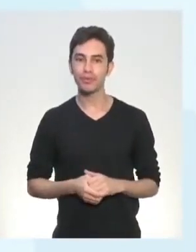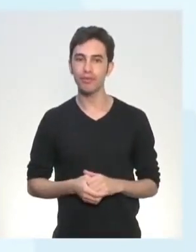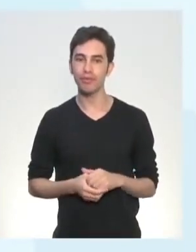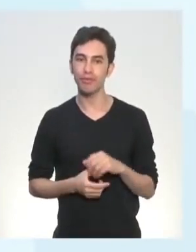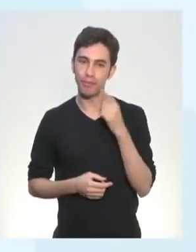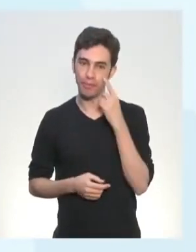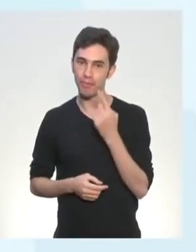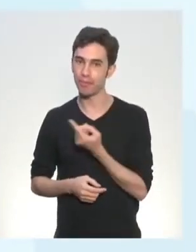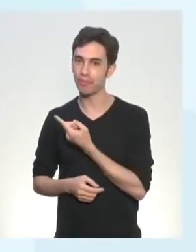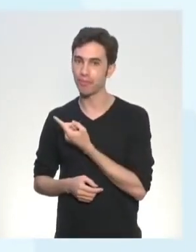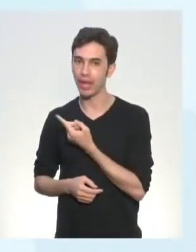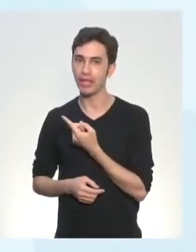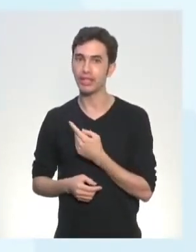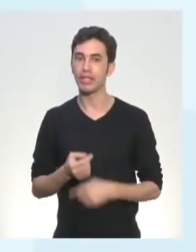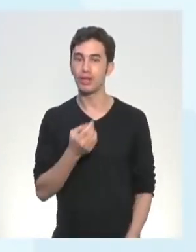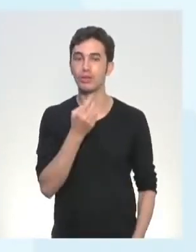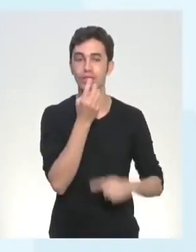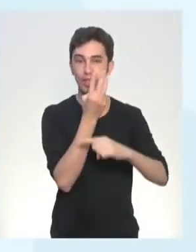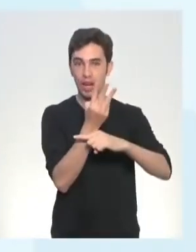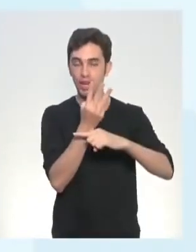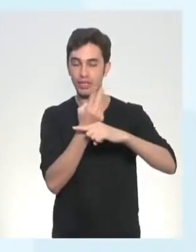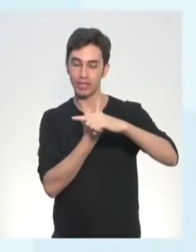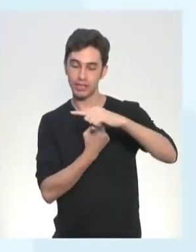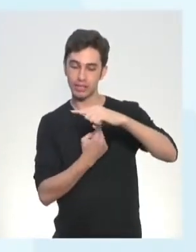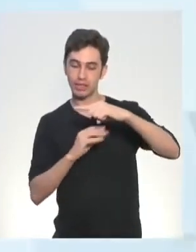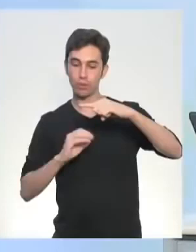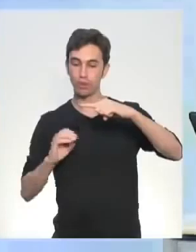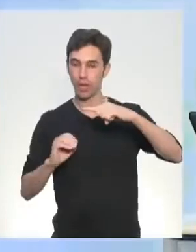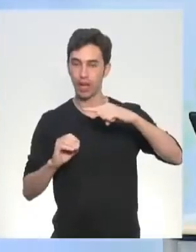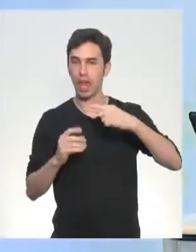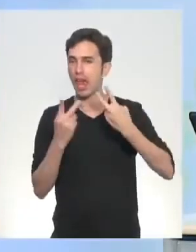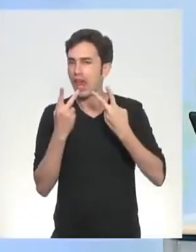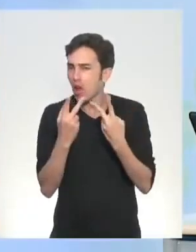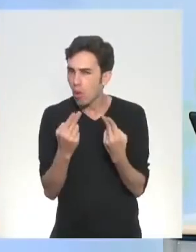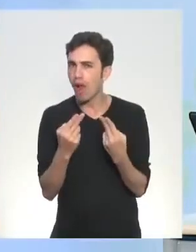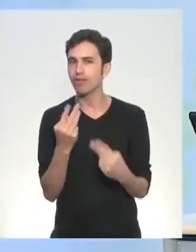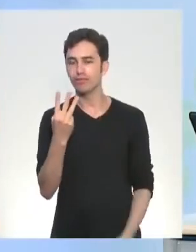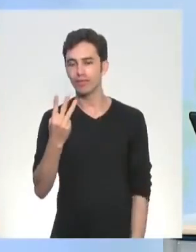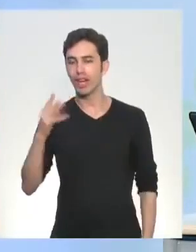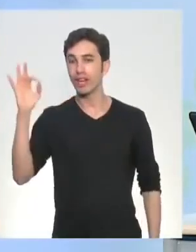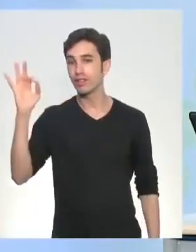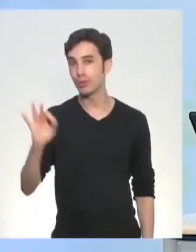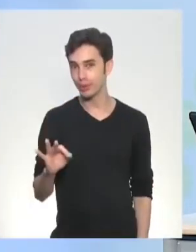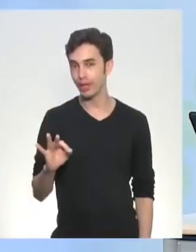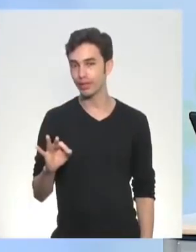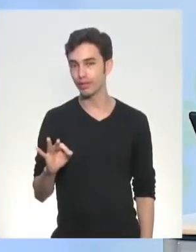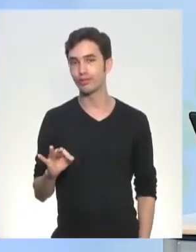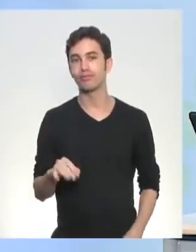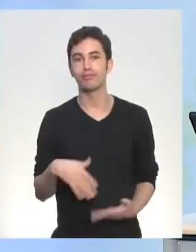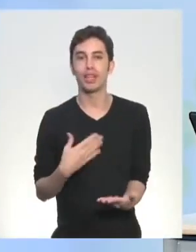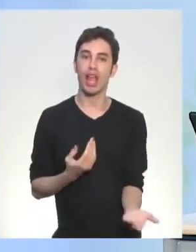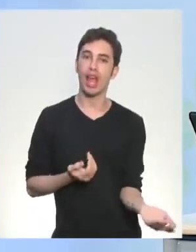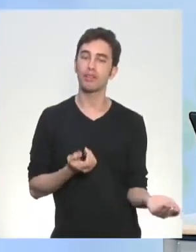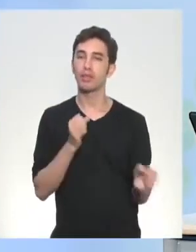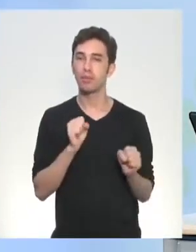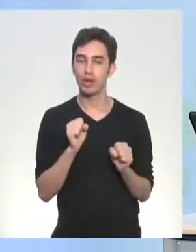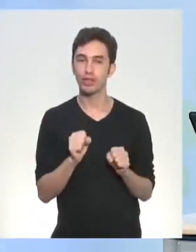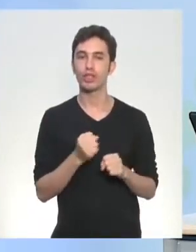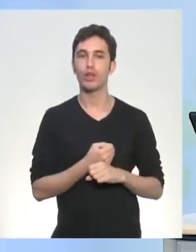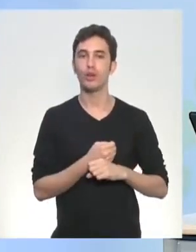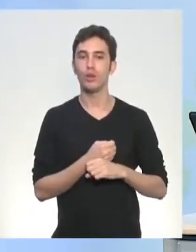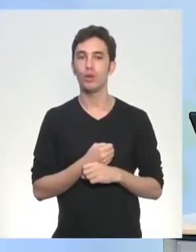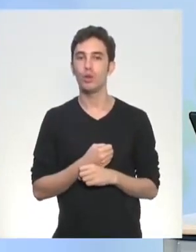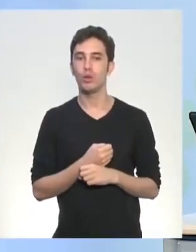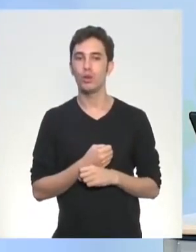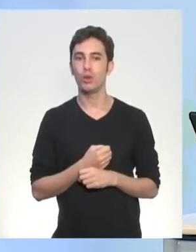Não. 3 sobre 100. A gente pode escrever o 3 sobre 100 como 3%. A gente coloca o 3 e do lado a gente coloca o